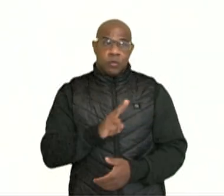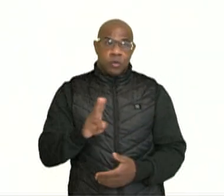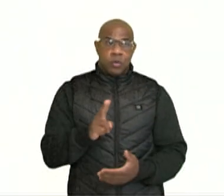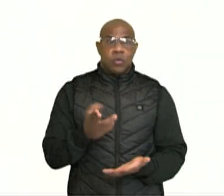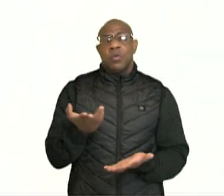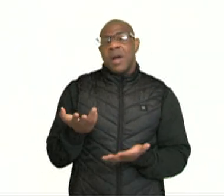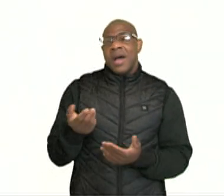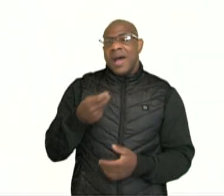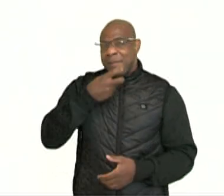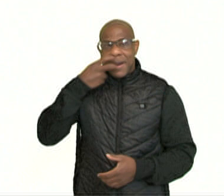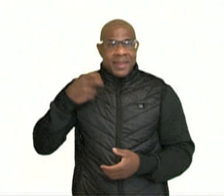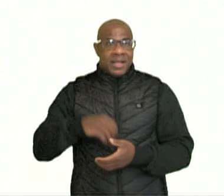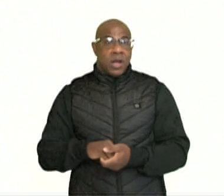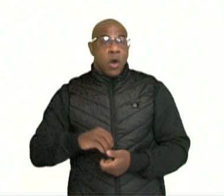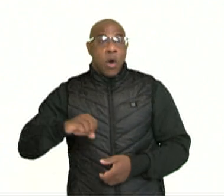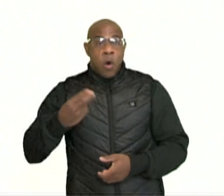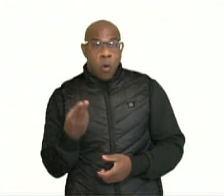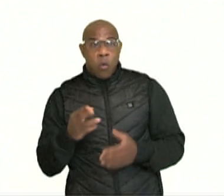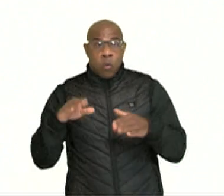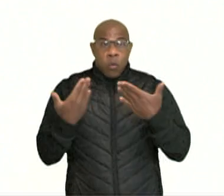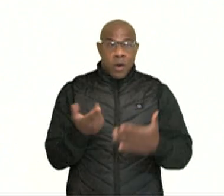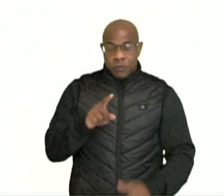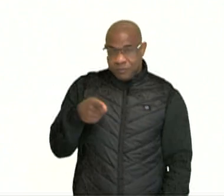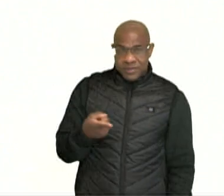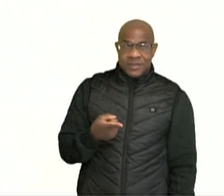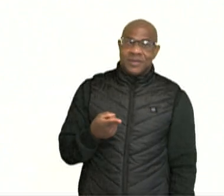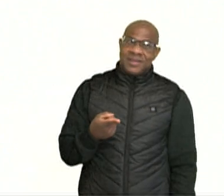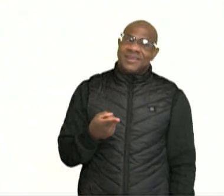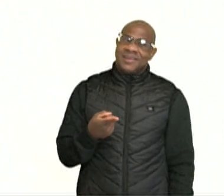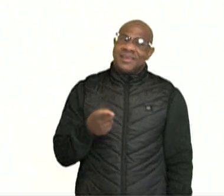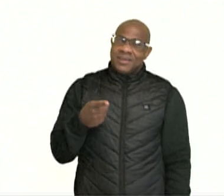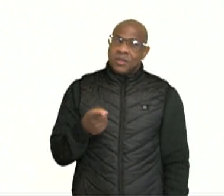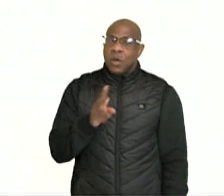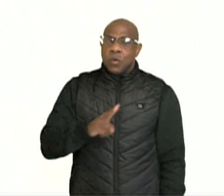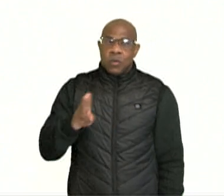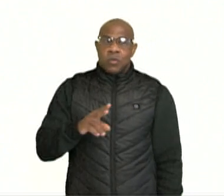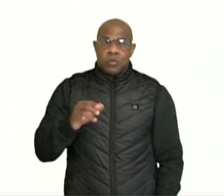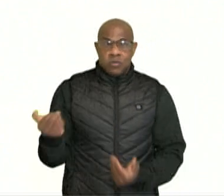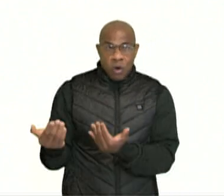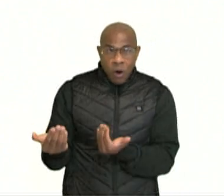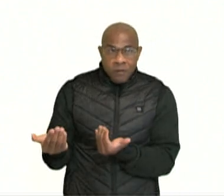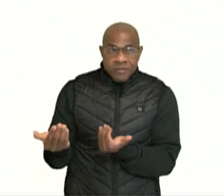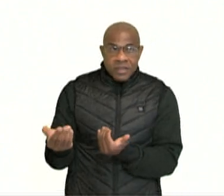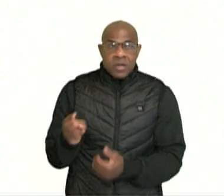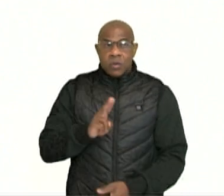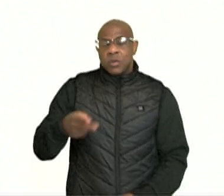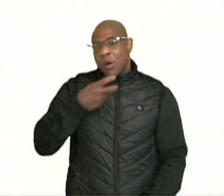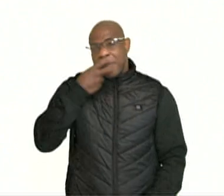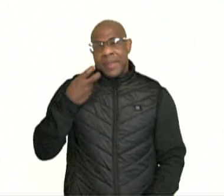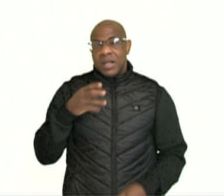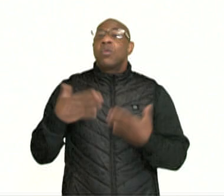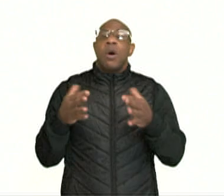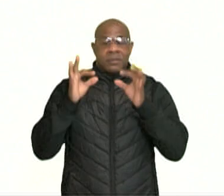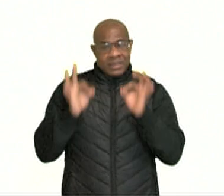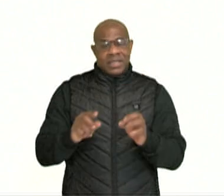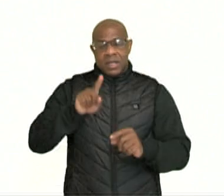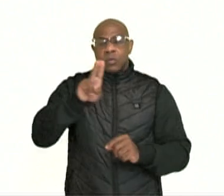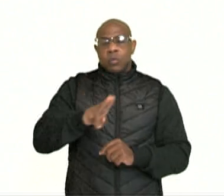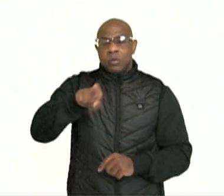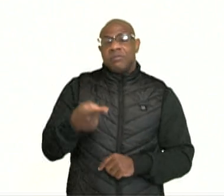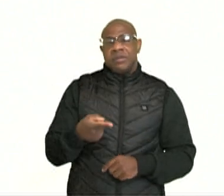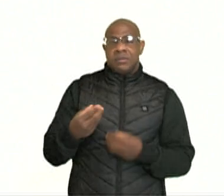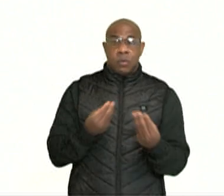quando vírgula era jovem usou aparelho. Gente, essa tá muito fácil. Escrevam lá no seu caderno, daqui a pouquinho eu retorno